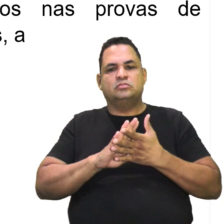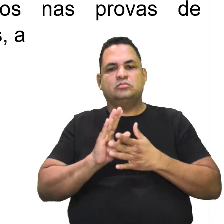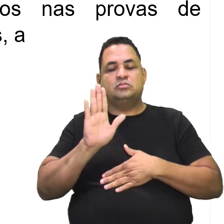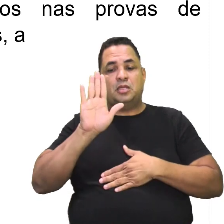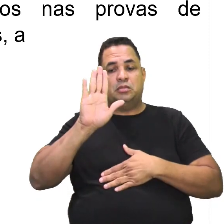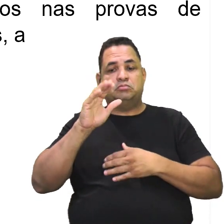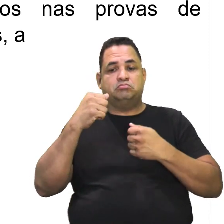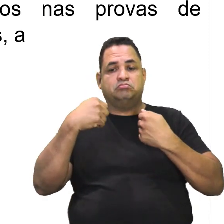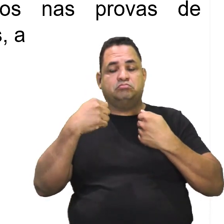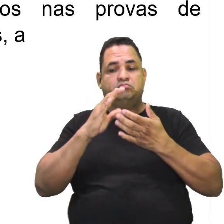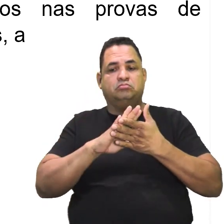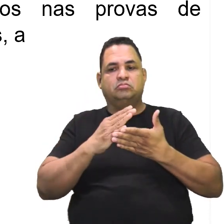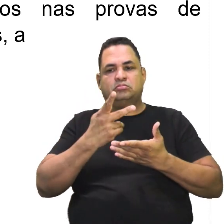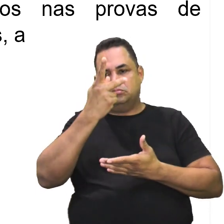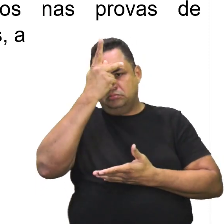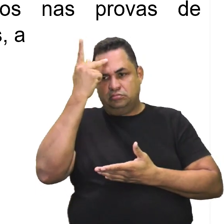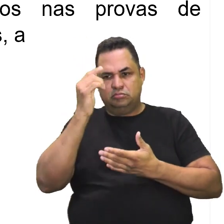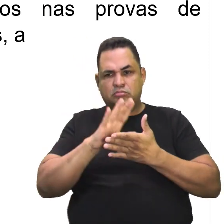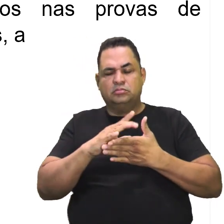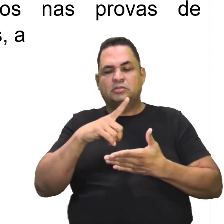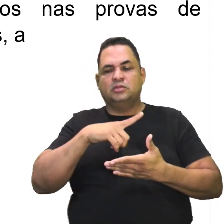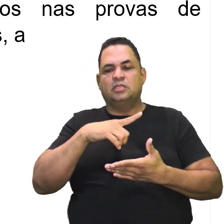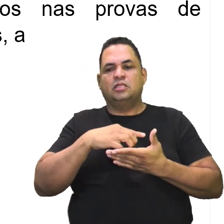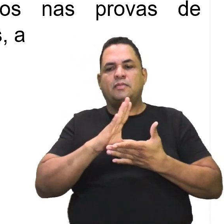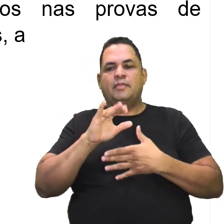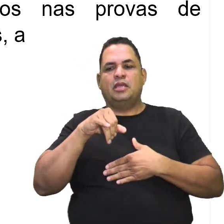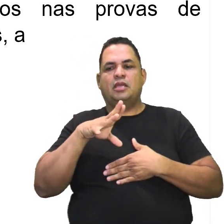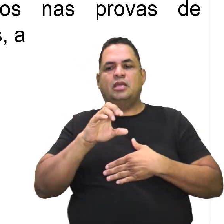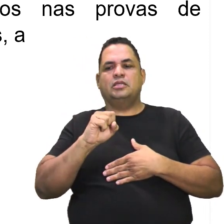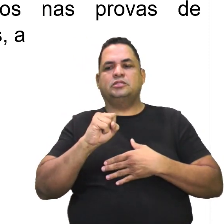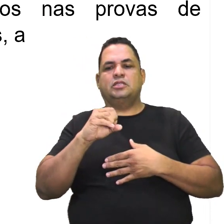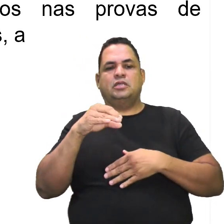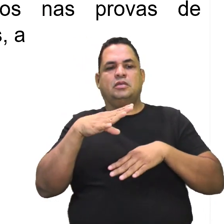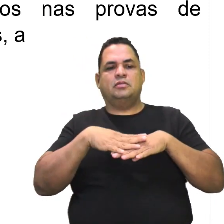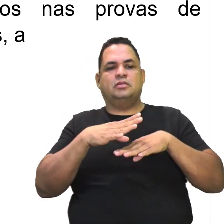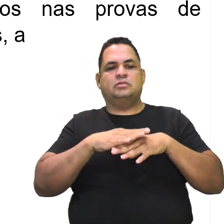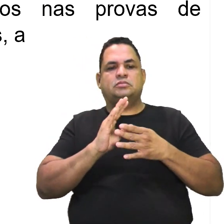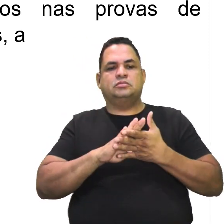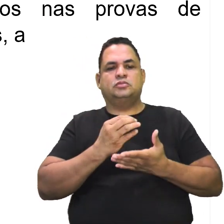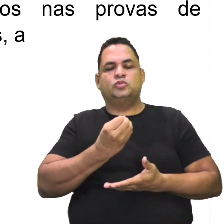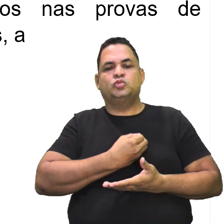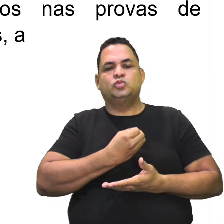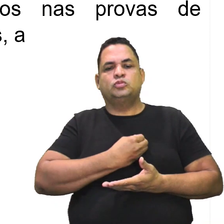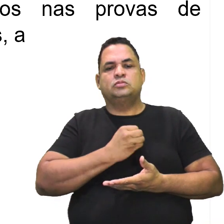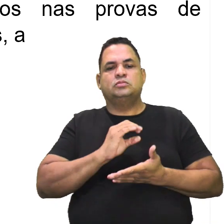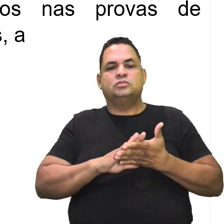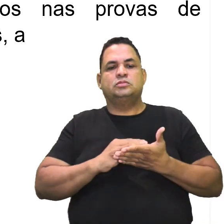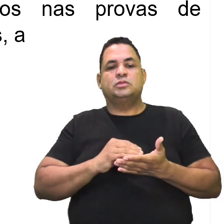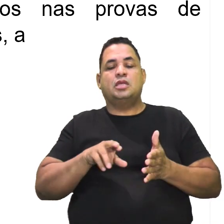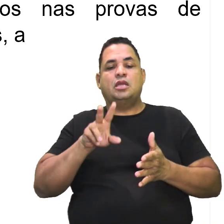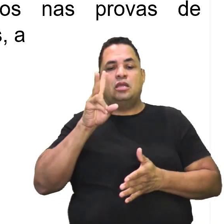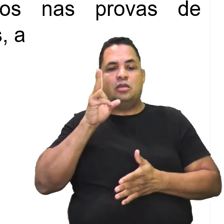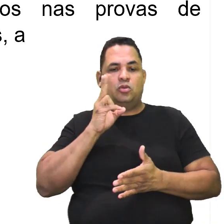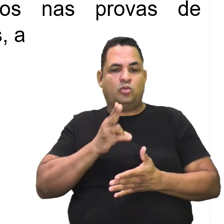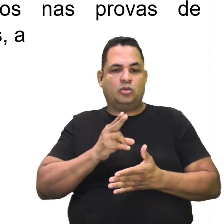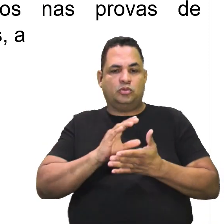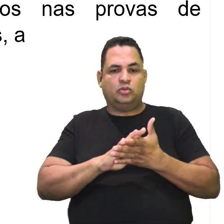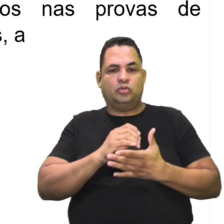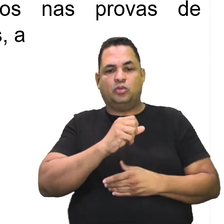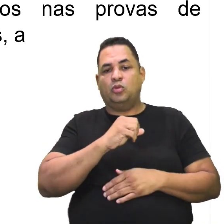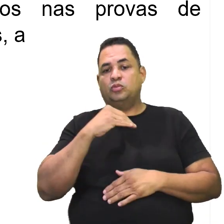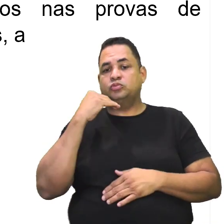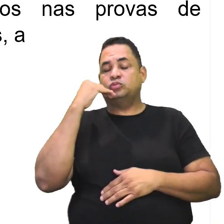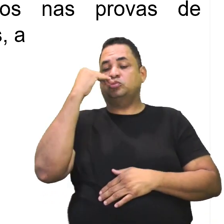o candidato deveria obter média aritmética na pontuação igual ou superior a